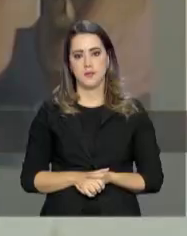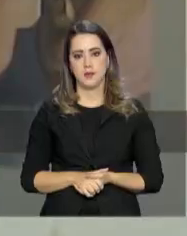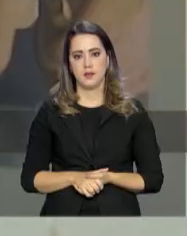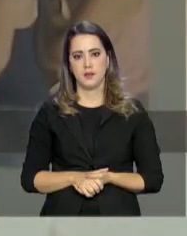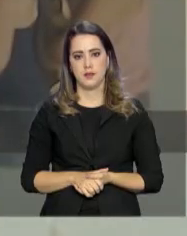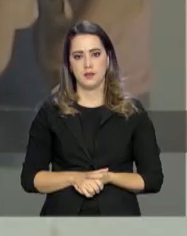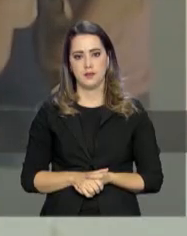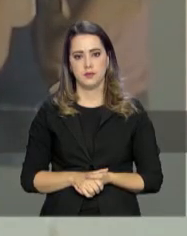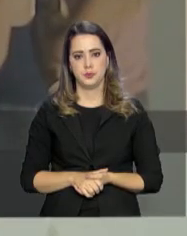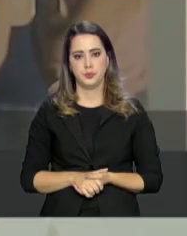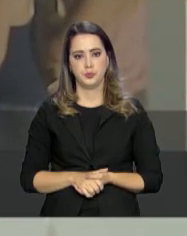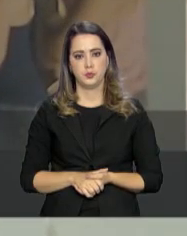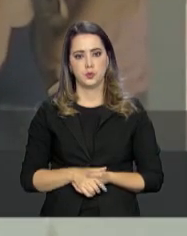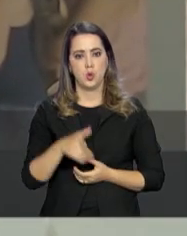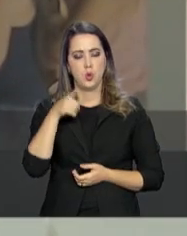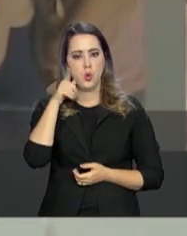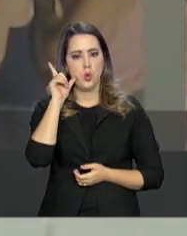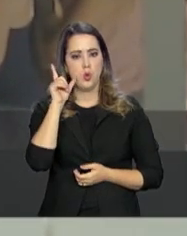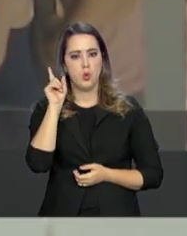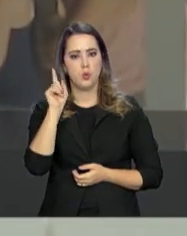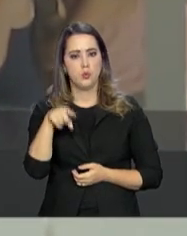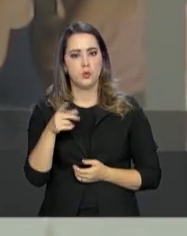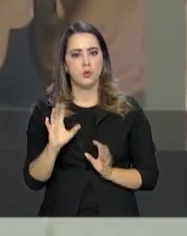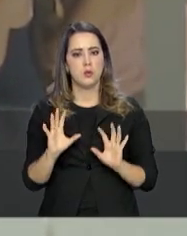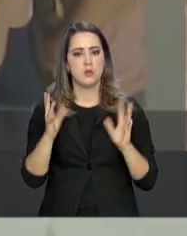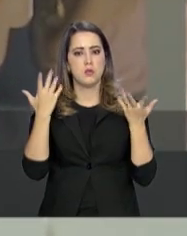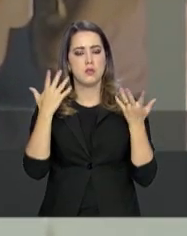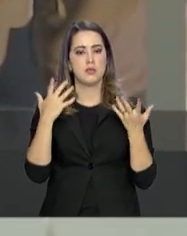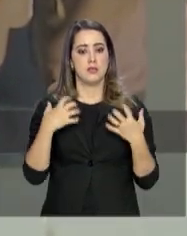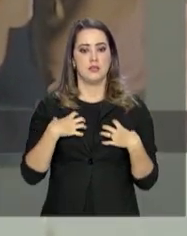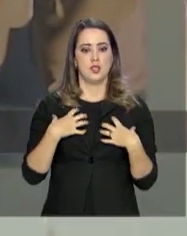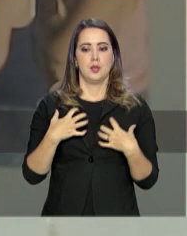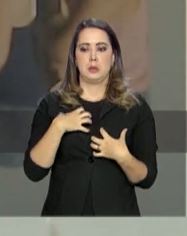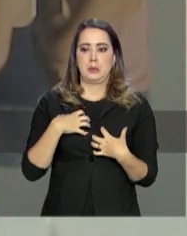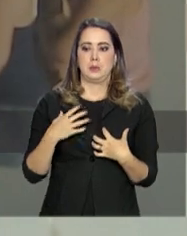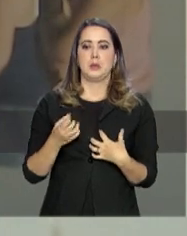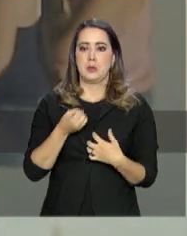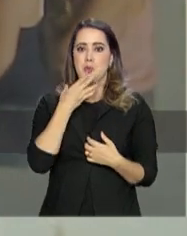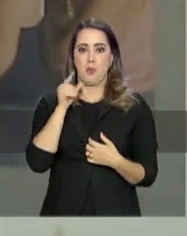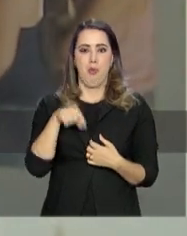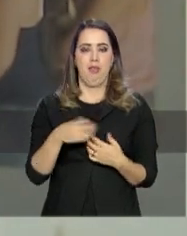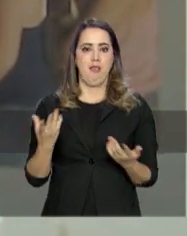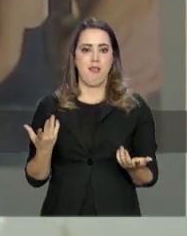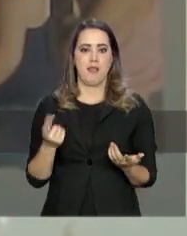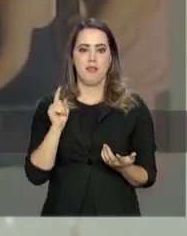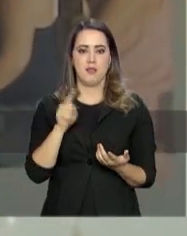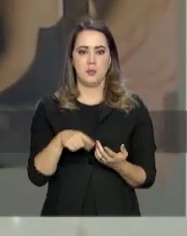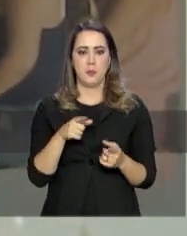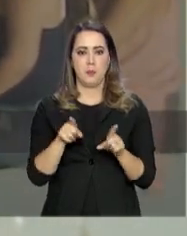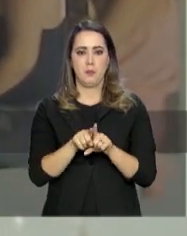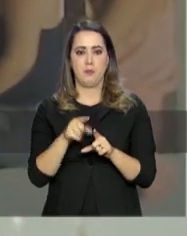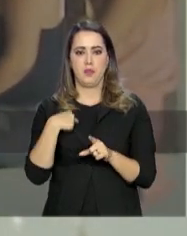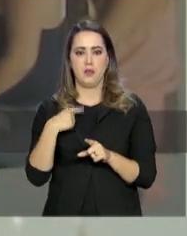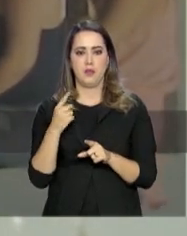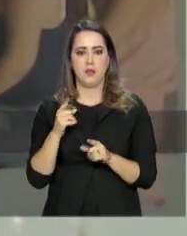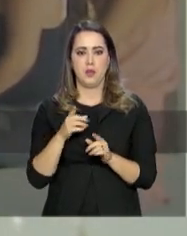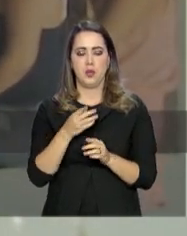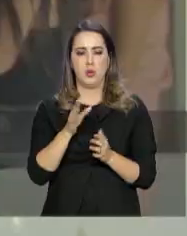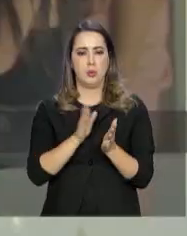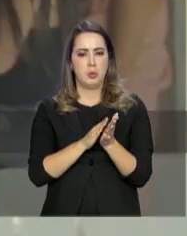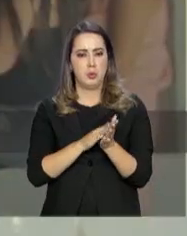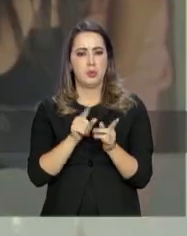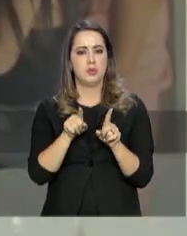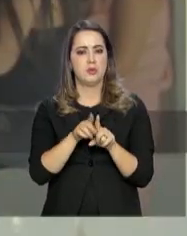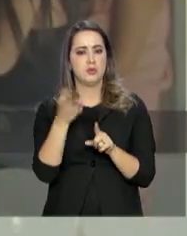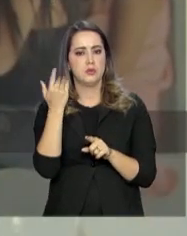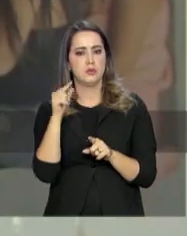A primeira noite foi, como dizer, sentir-se como uma celebridade aqui. Isso foi cantar meu cumpleaños por todos lados. Que